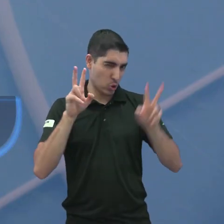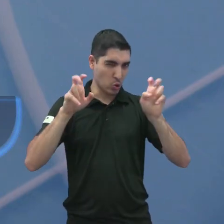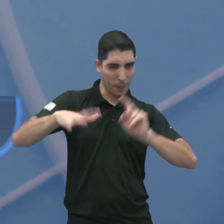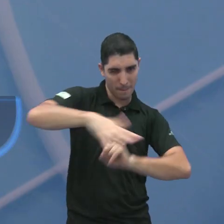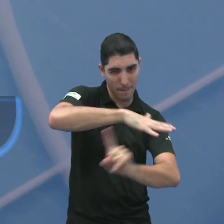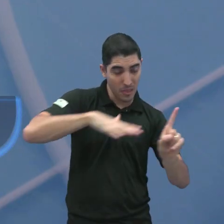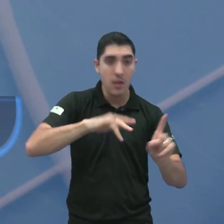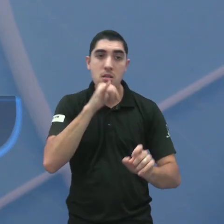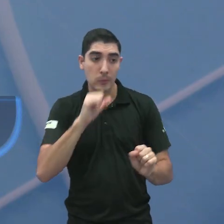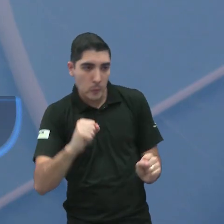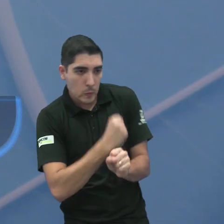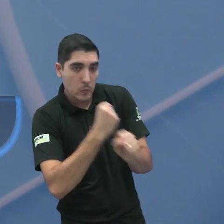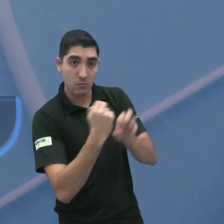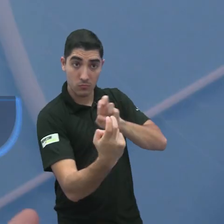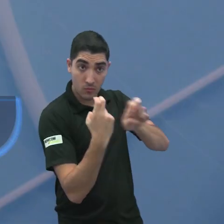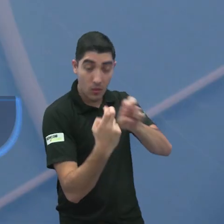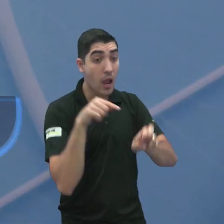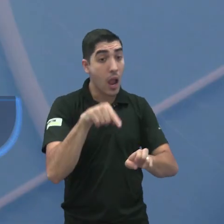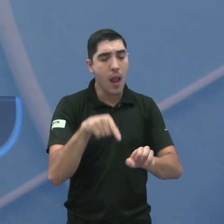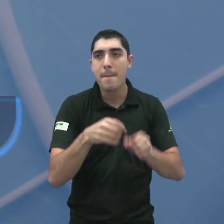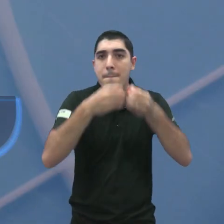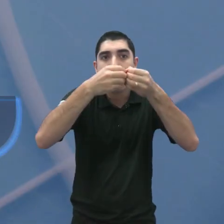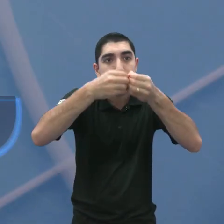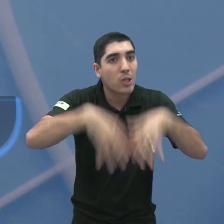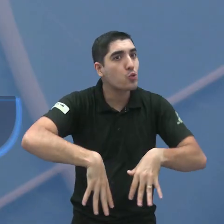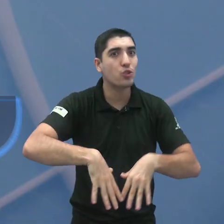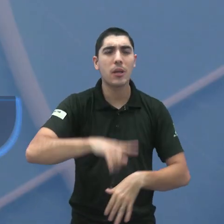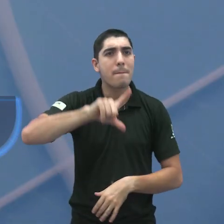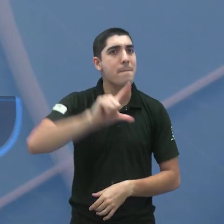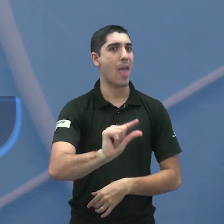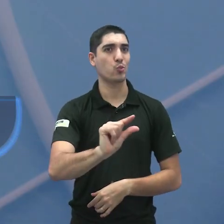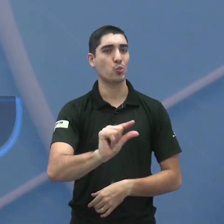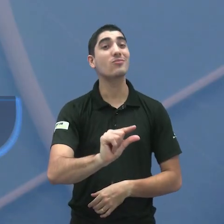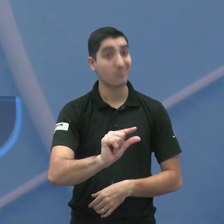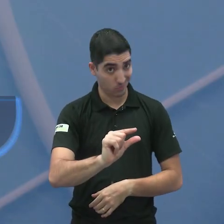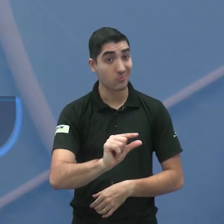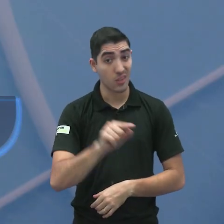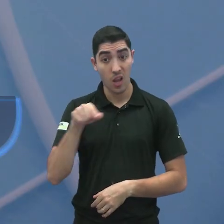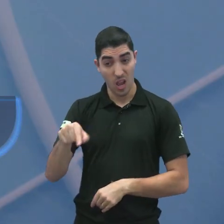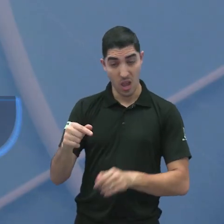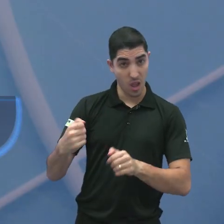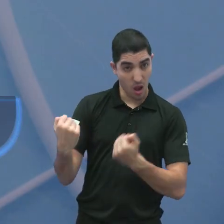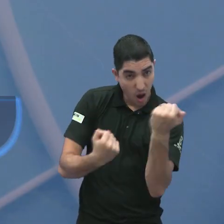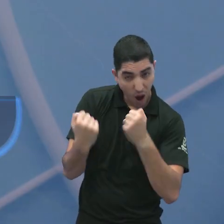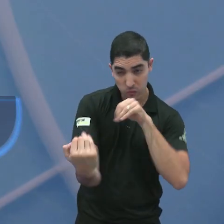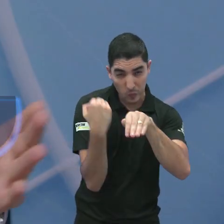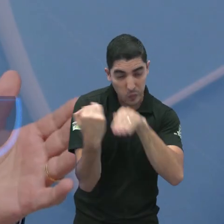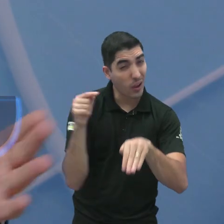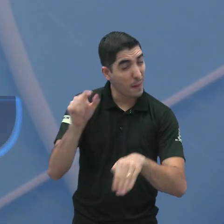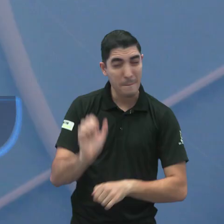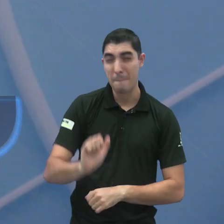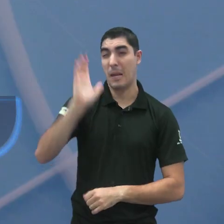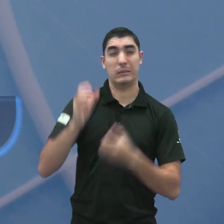uma ferrovia, o impacto ambiental é bem menor do que uma rodovia, porque o que você precisa desapropriar é